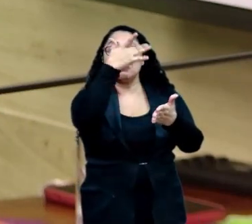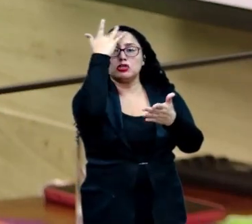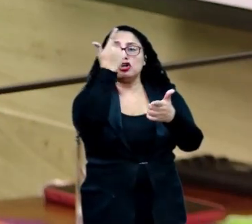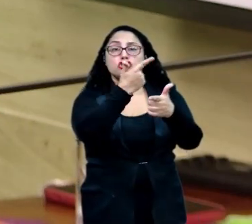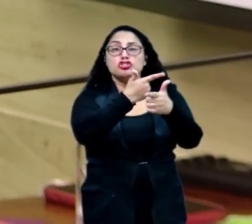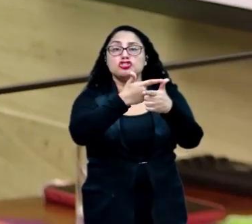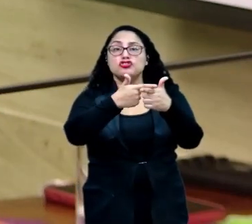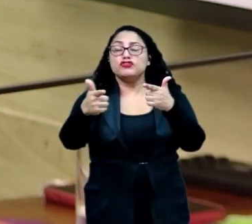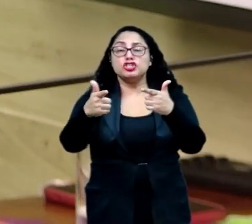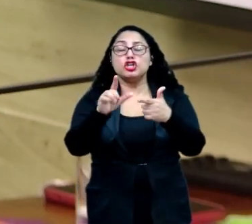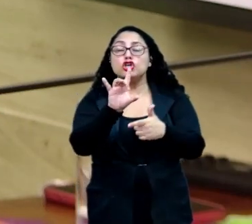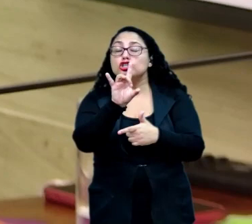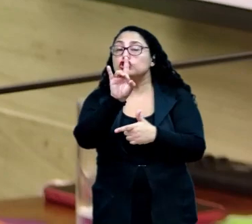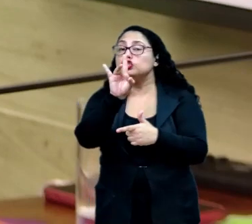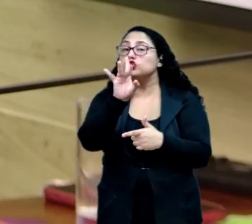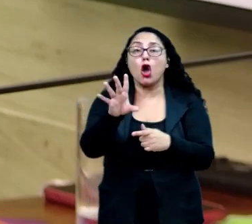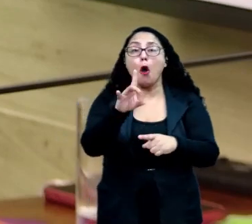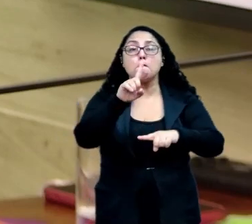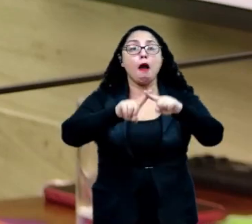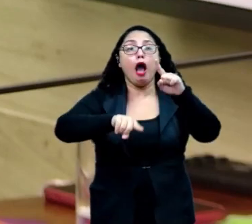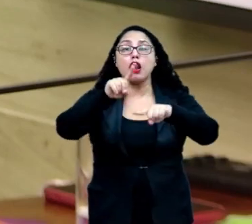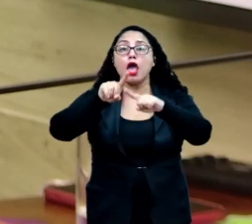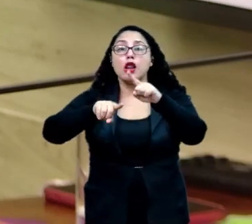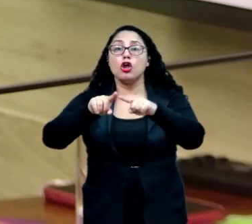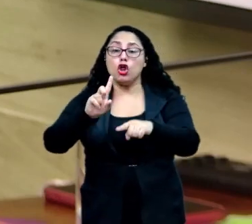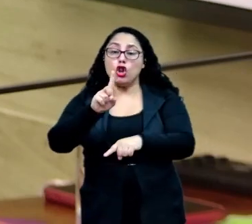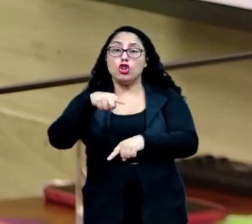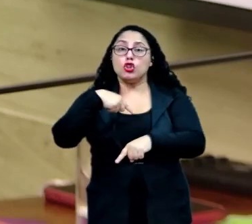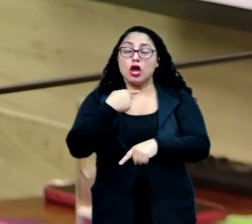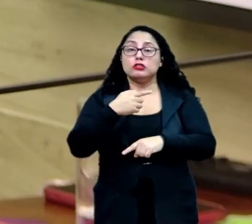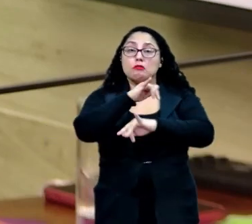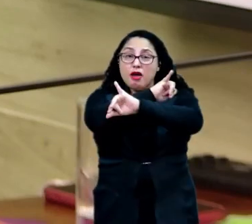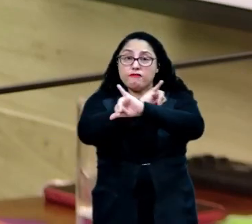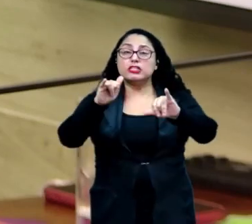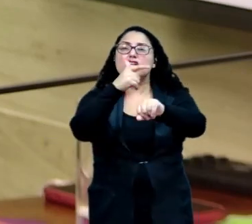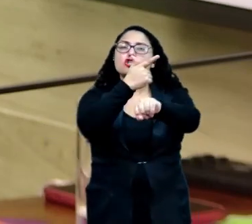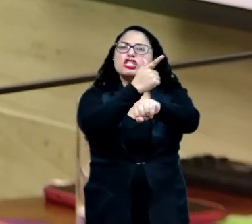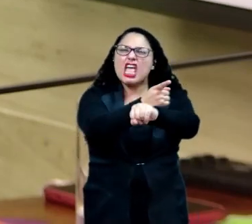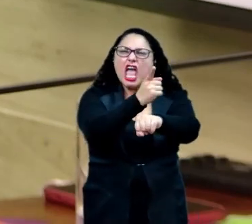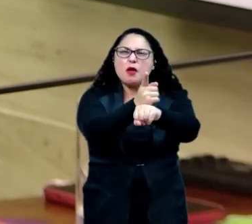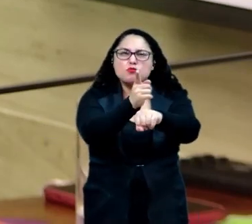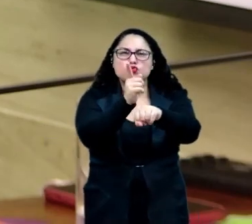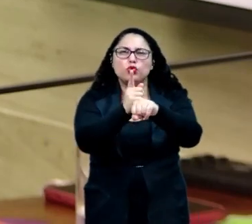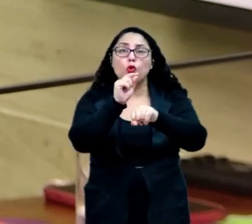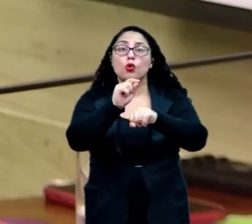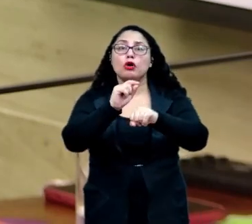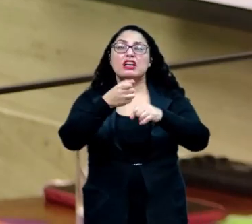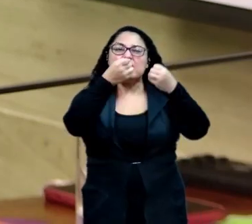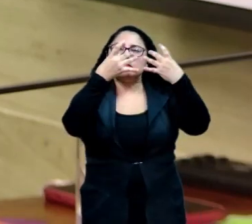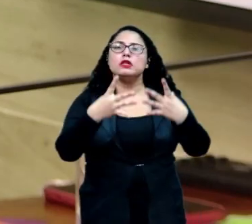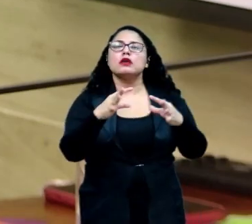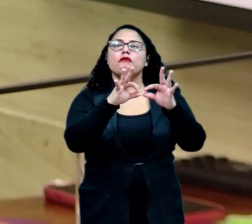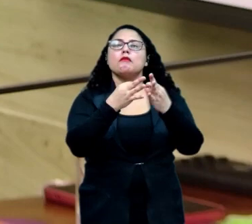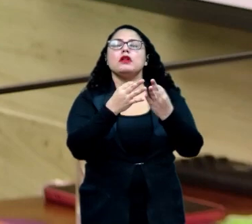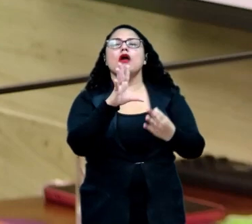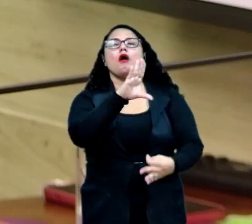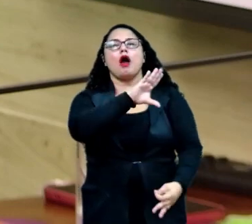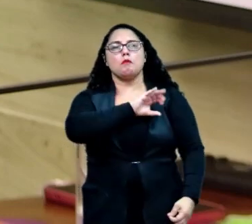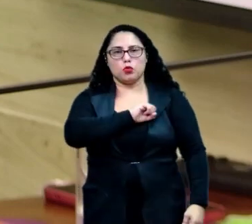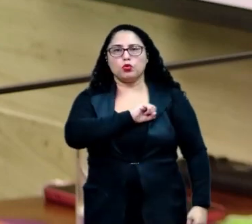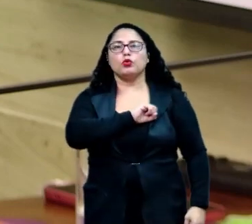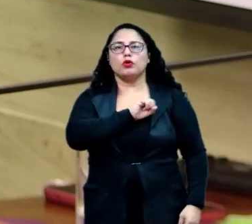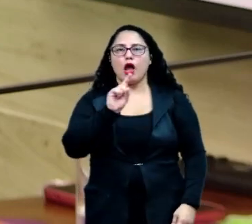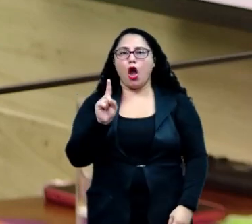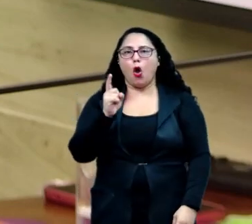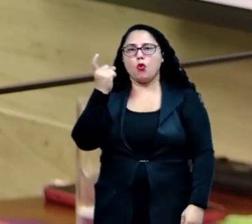dividiam patrimônio só. Nós estamos dizendo o tempo todo que o que define família é o amor. A